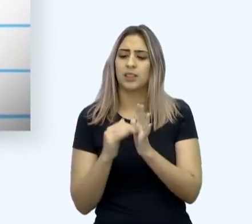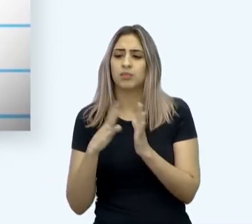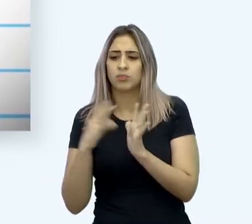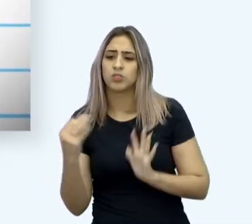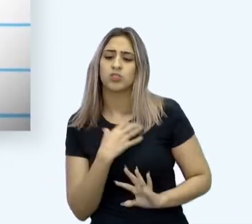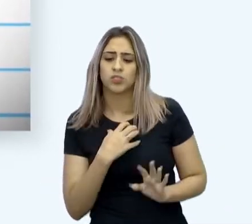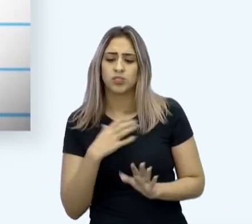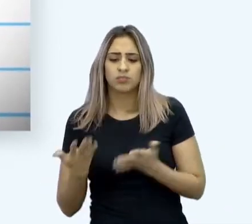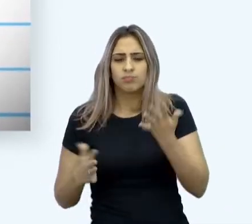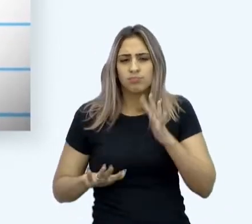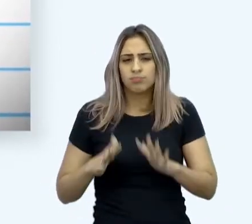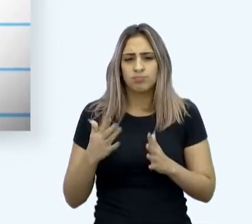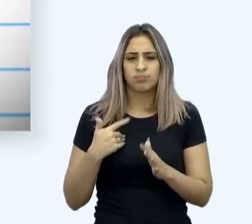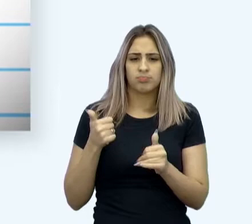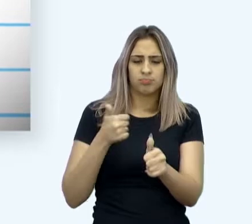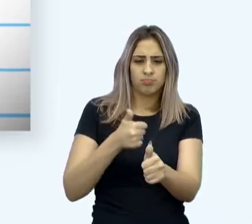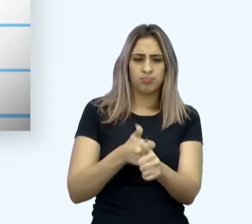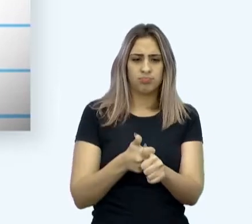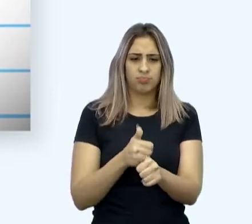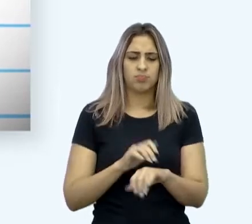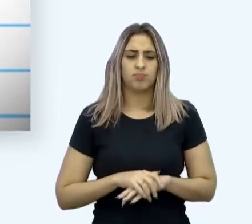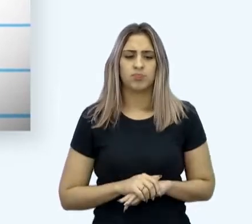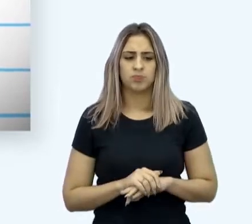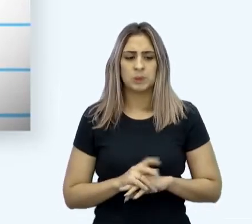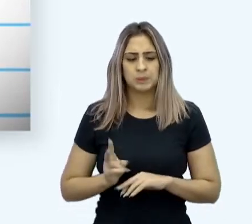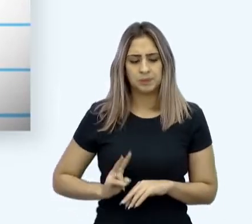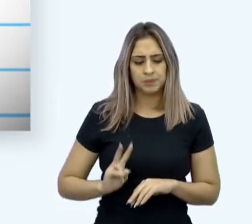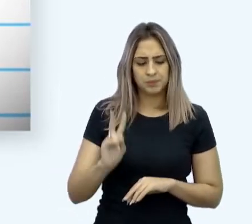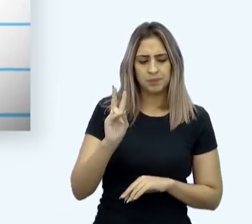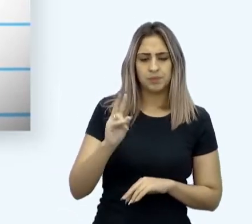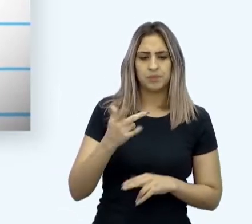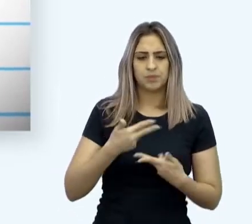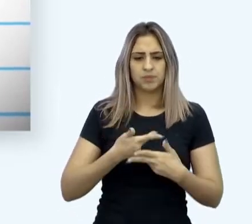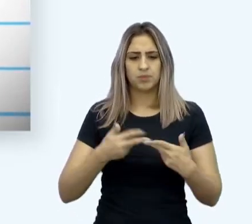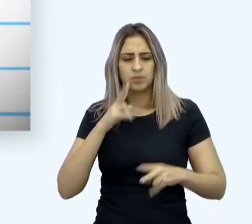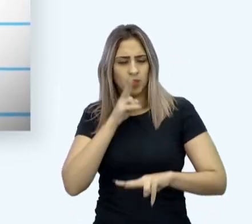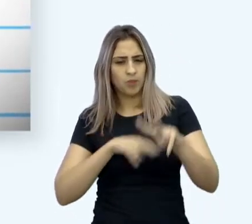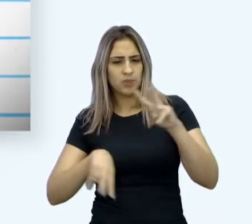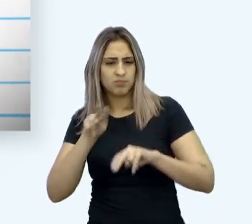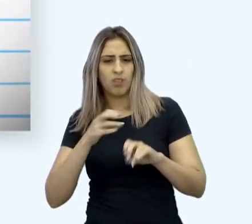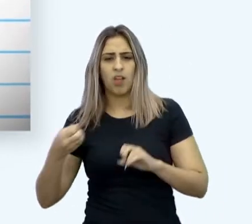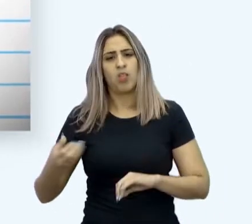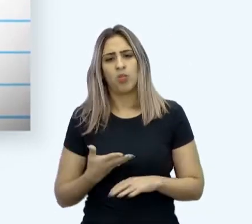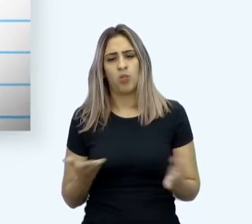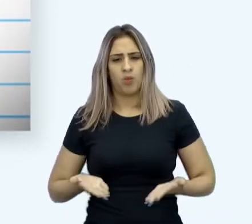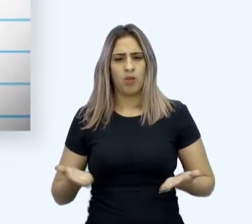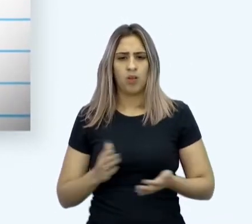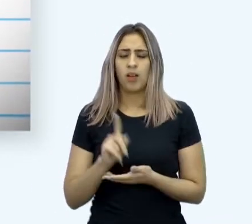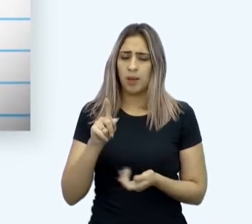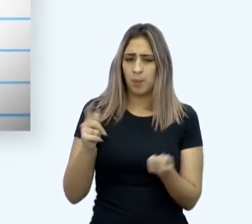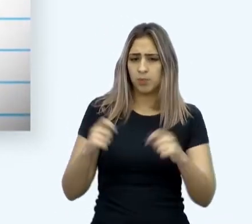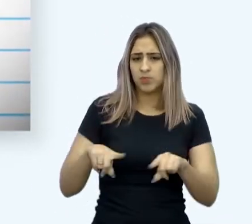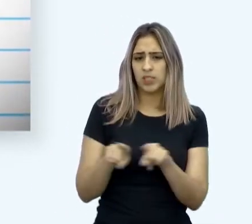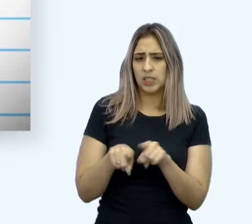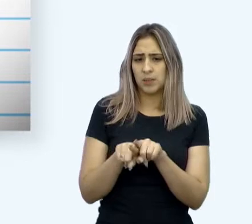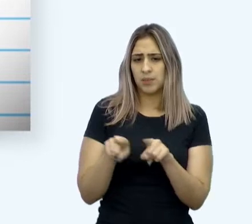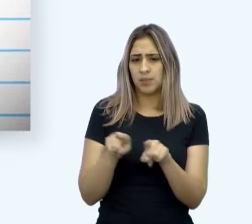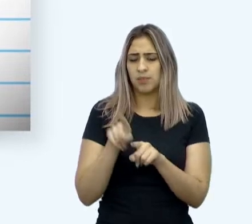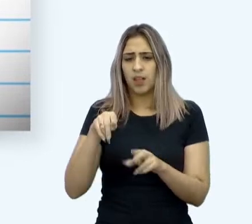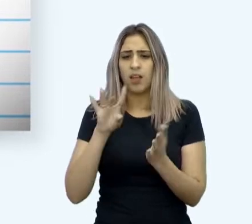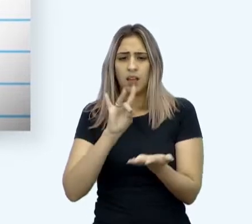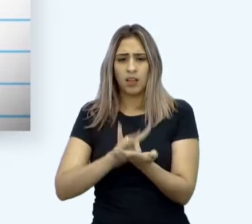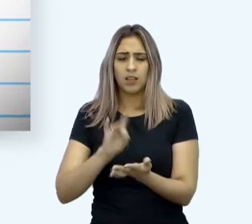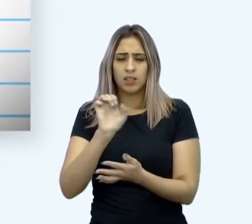ela provavelmente terá em 2060, se mantidas as tendências observadas atualmente. É possível também selecionar dados